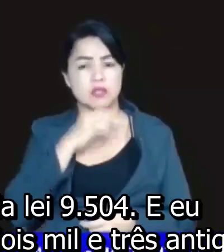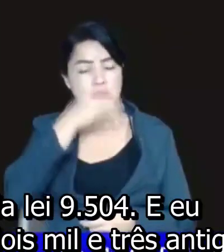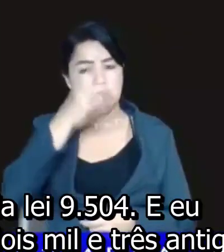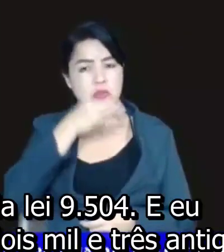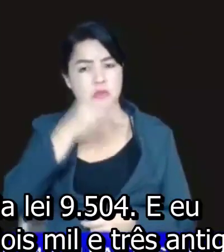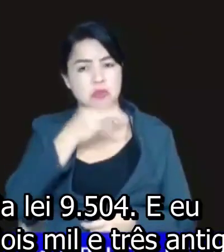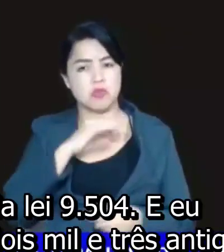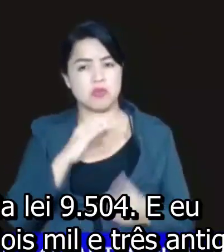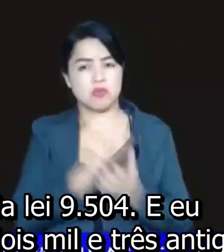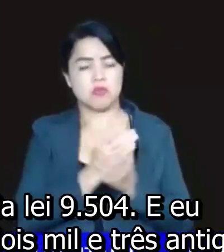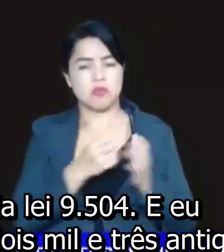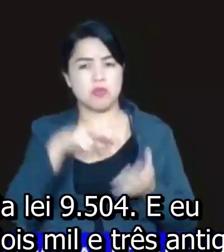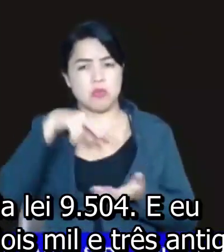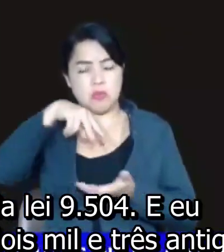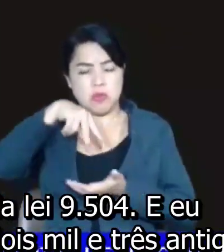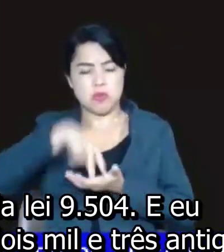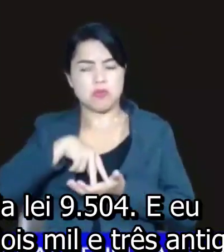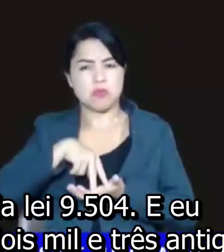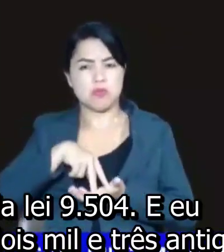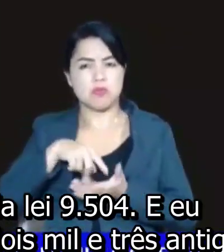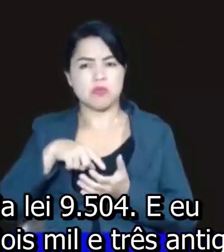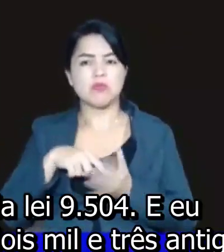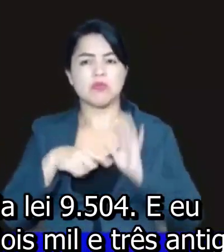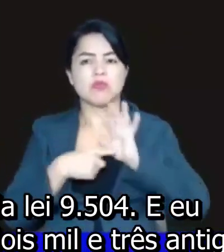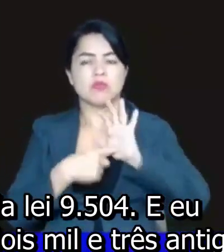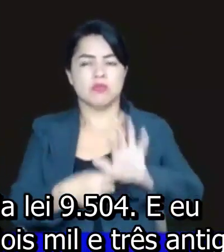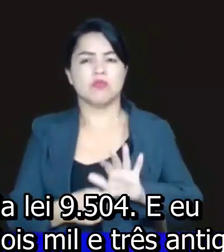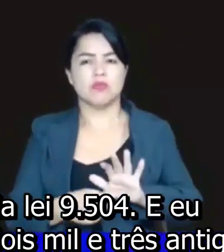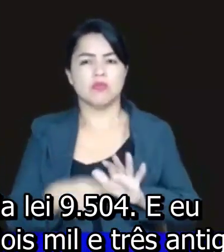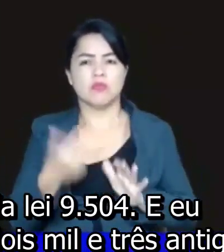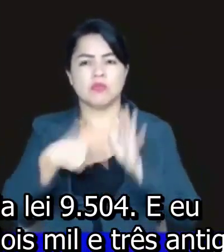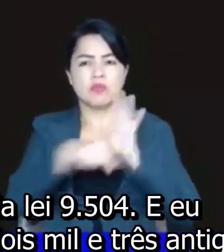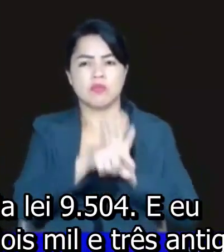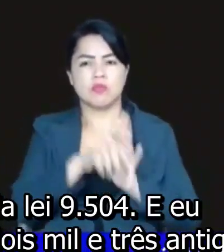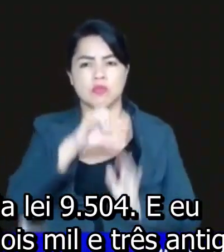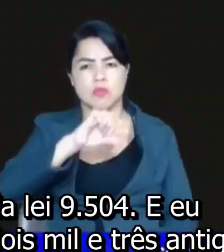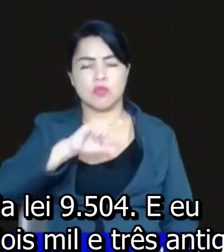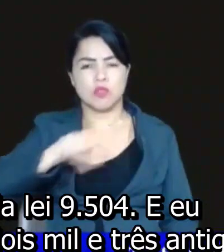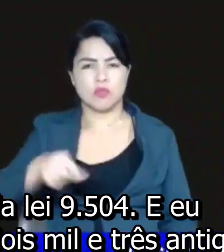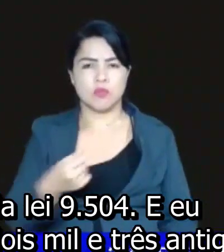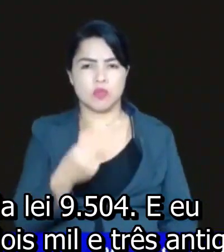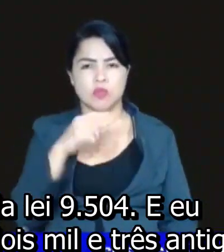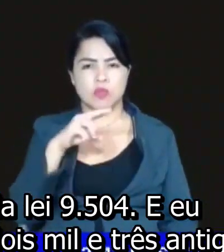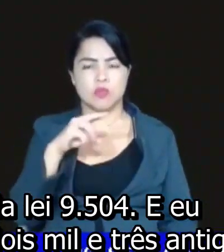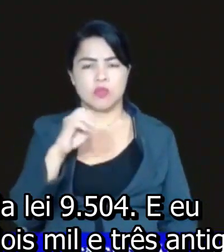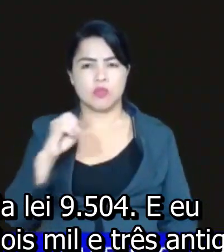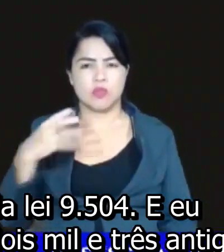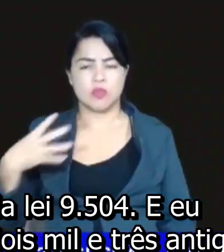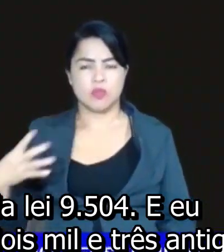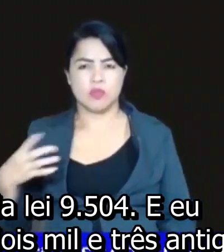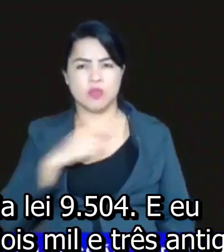julgamento por uma das representações da Lei 9.504. E eu menciono